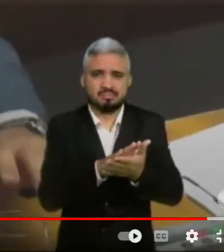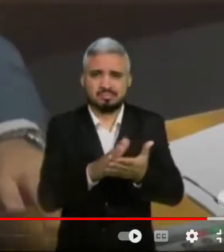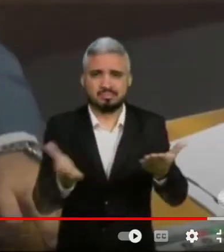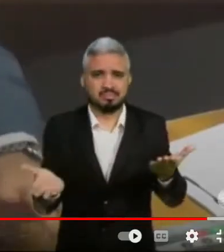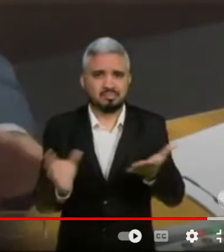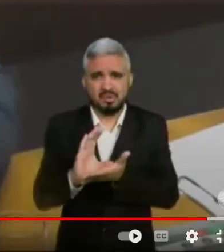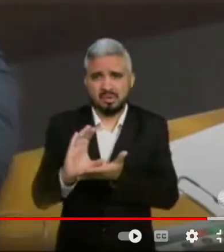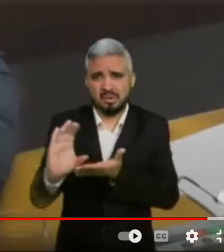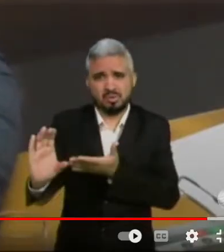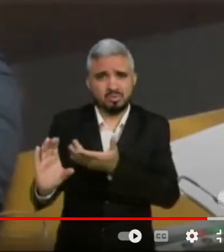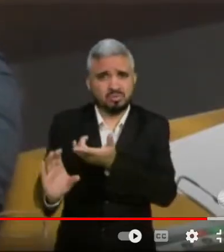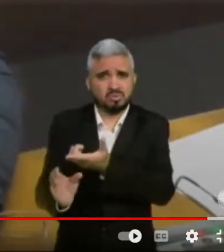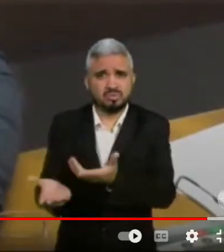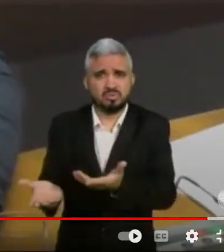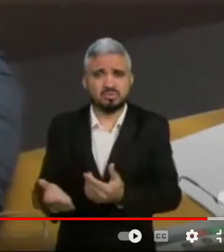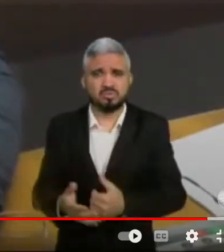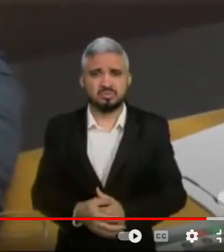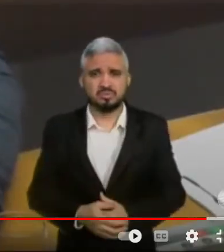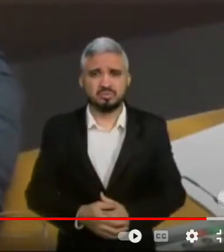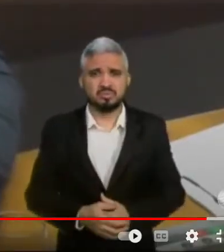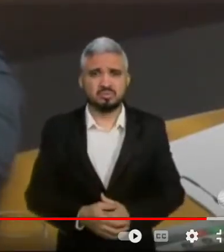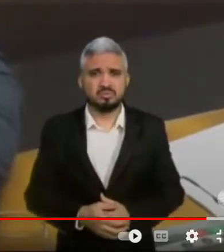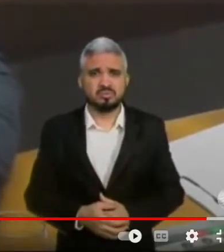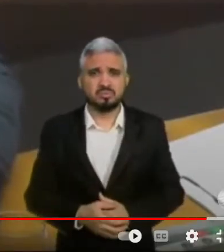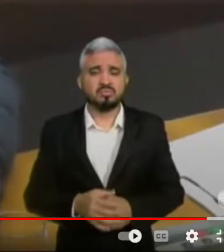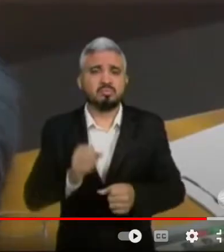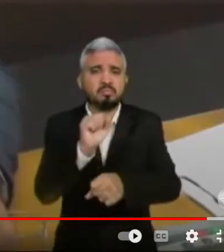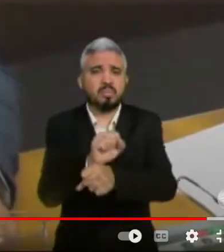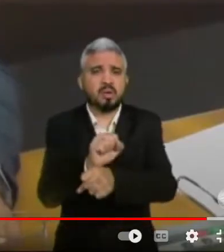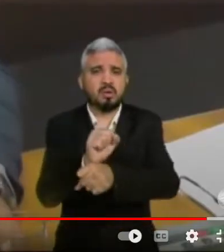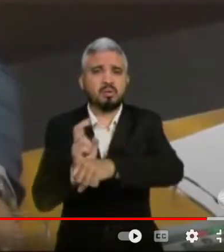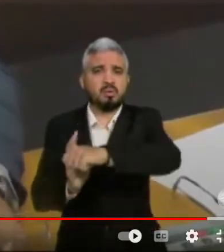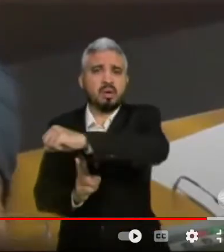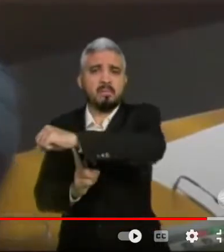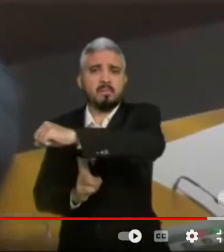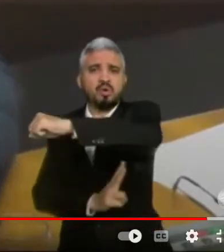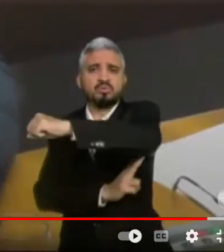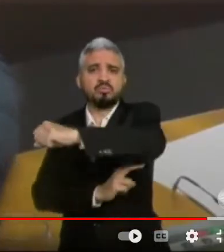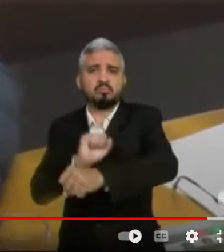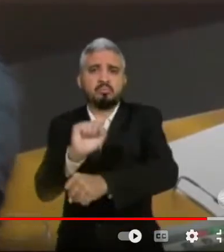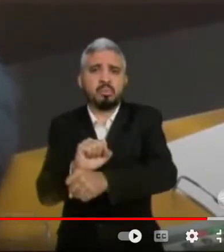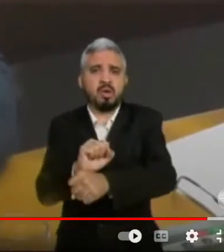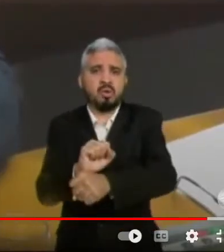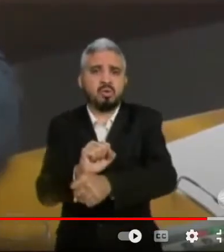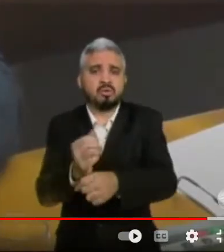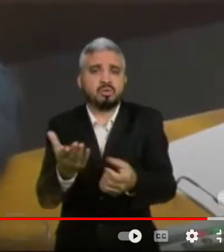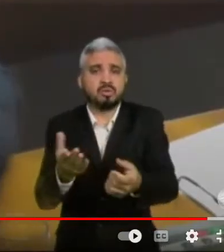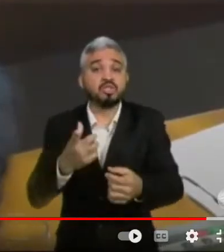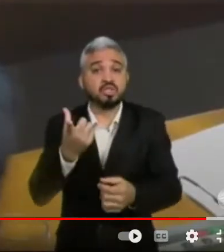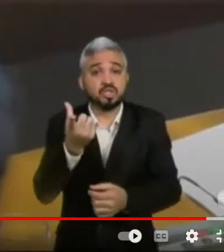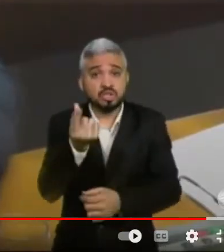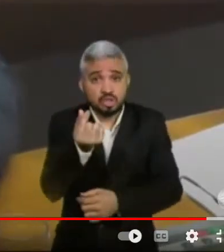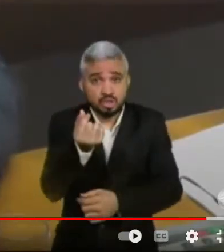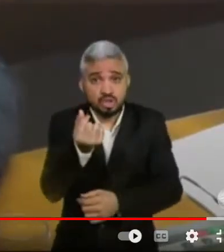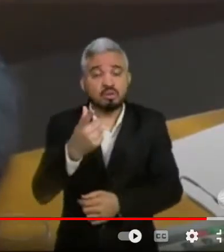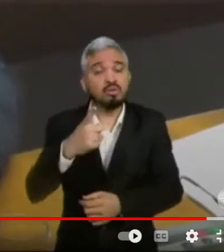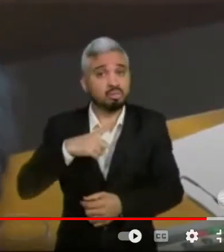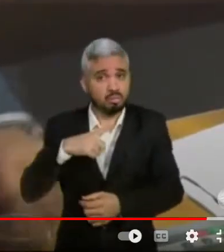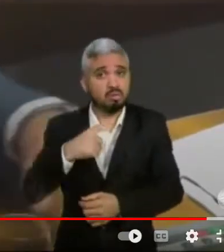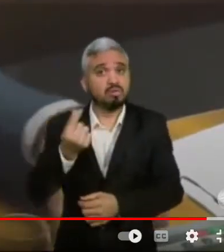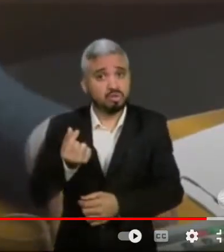recurso para não fazer mais aquela obra daquela ponte de ligação. O recurso estava lá para fazer aquela obra. Ele